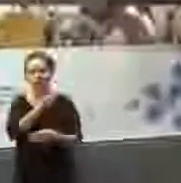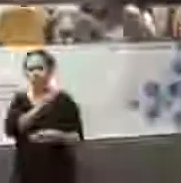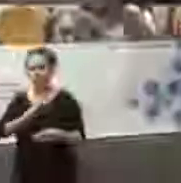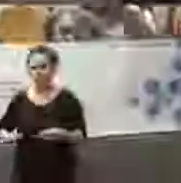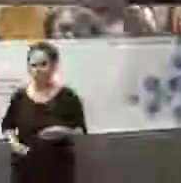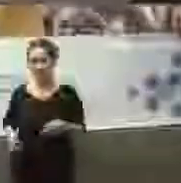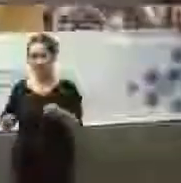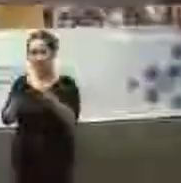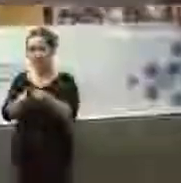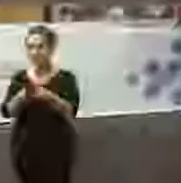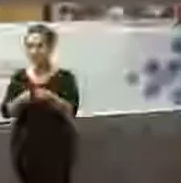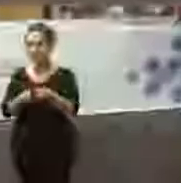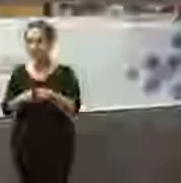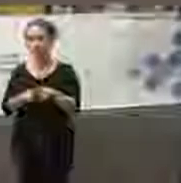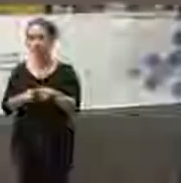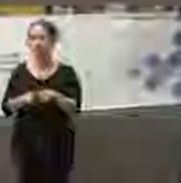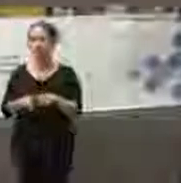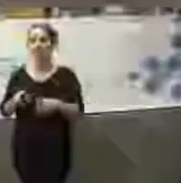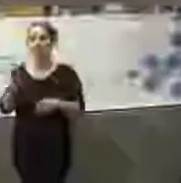fonseca